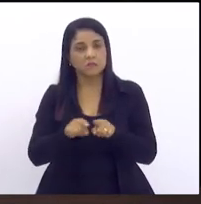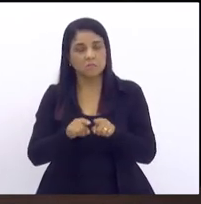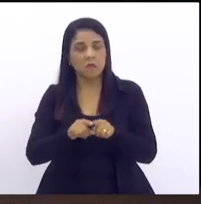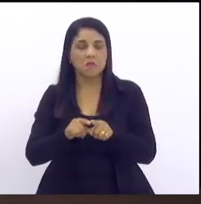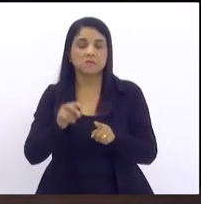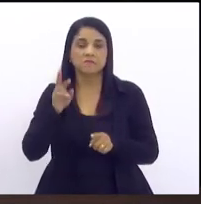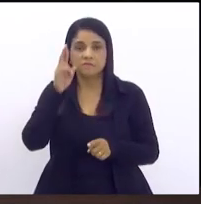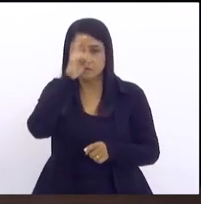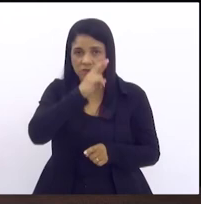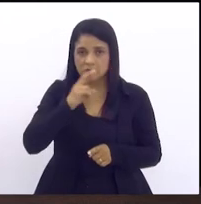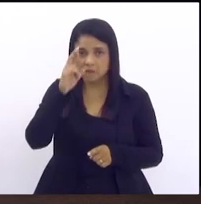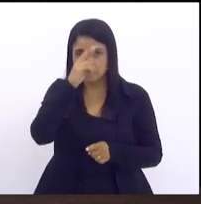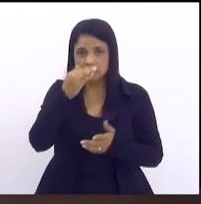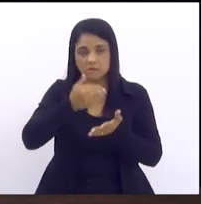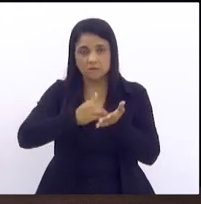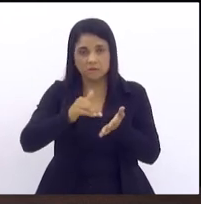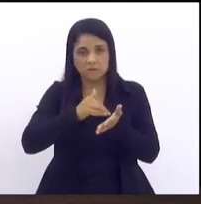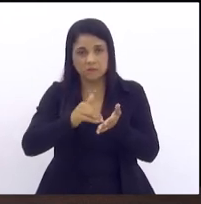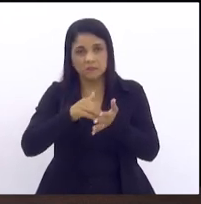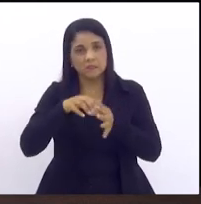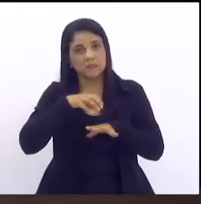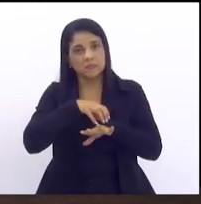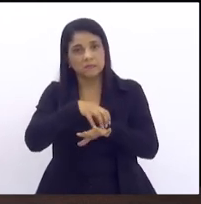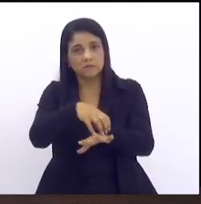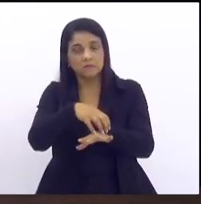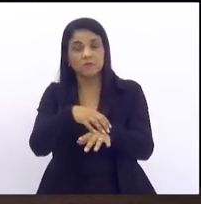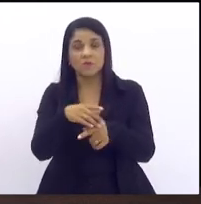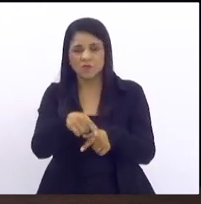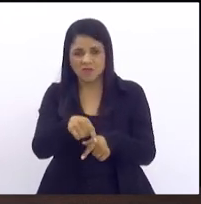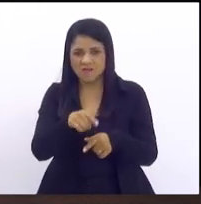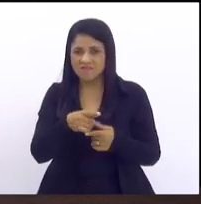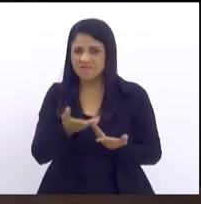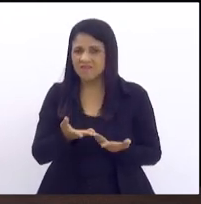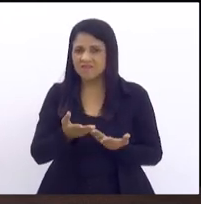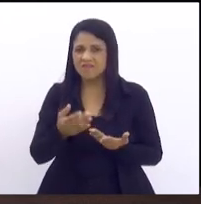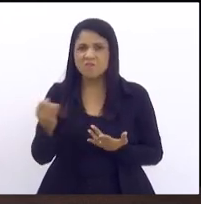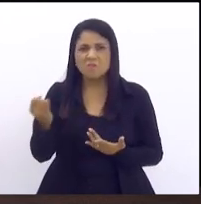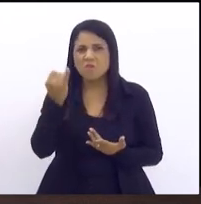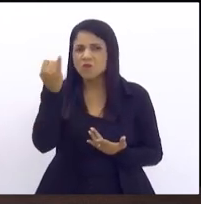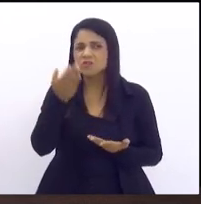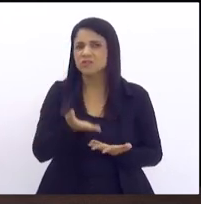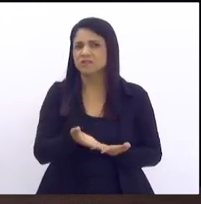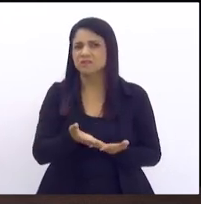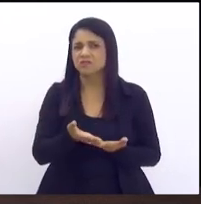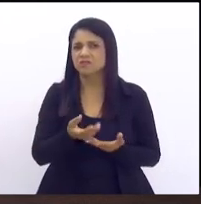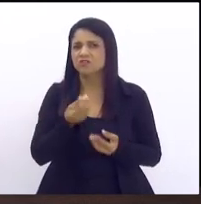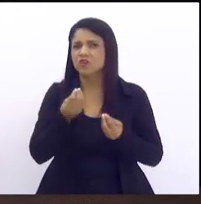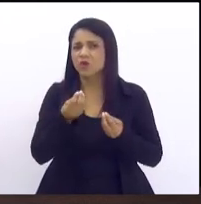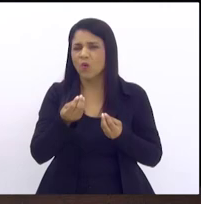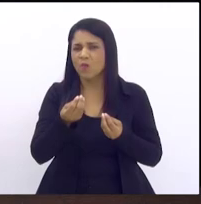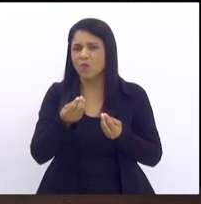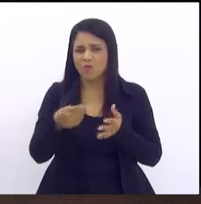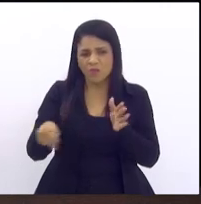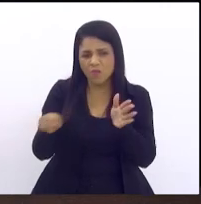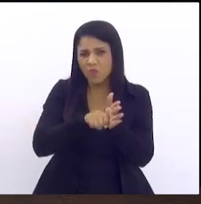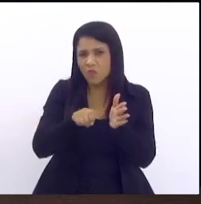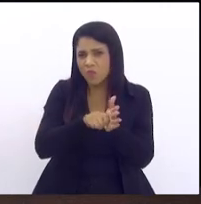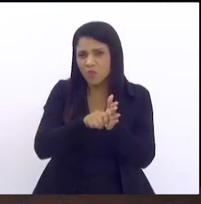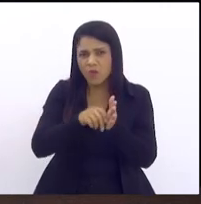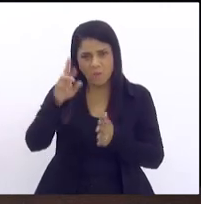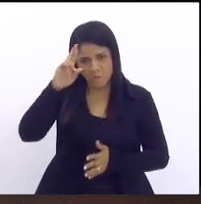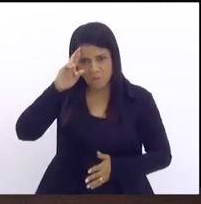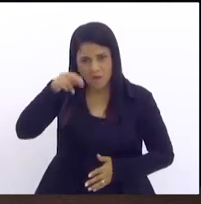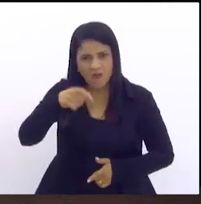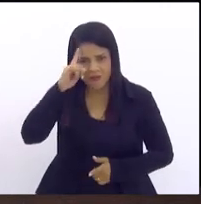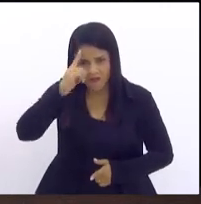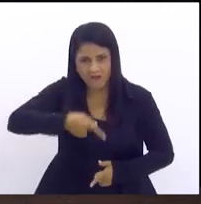Transporte, num sistema tão importante ser paralisado pelo narcotráfico. A que ponto nós chegamos, deputado Luiz Paulo? Nós já observamos